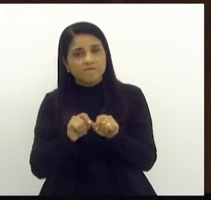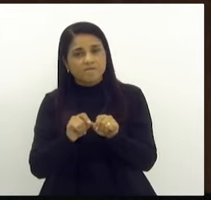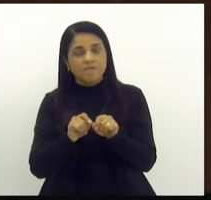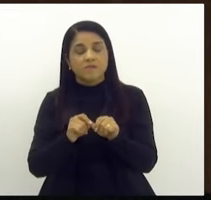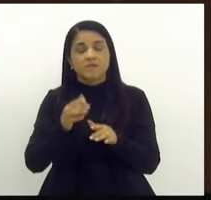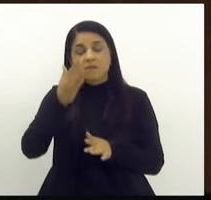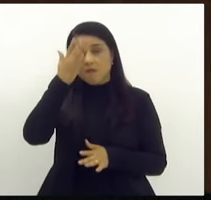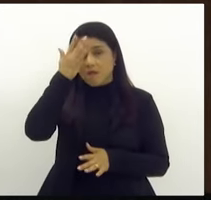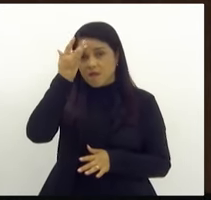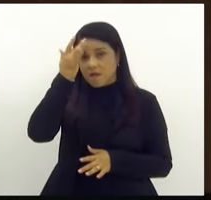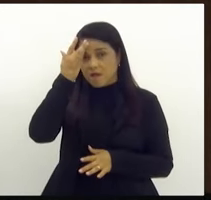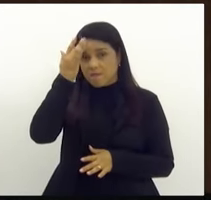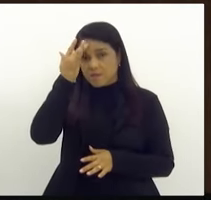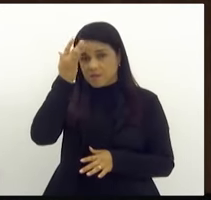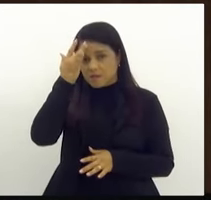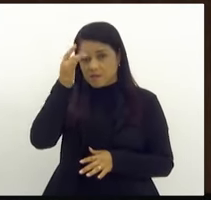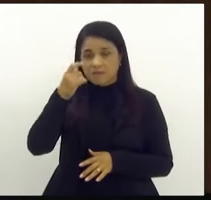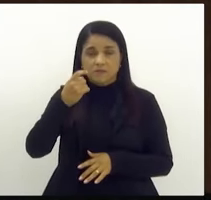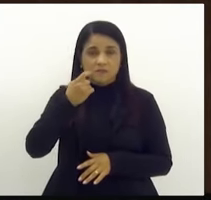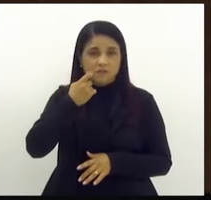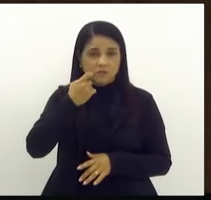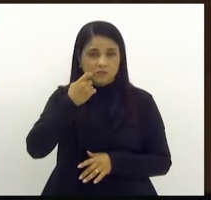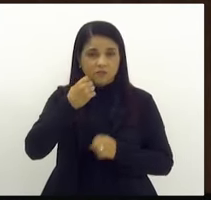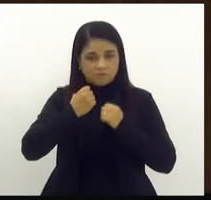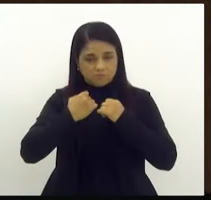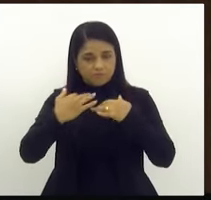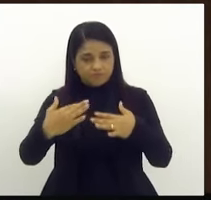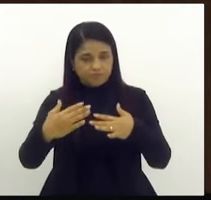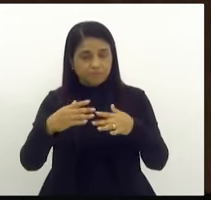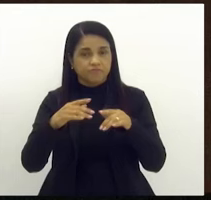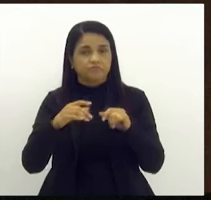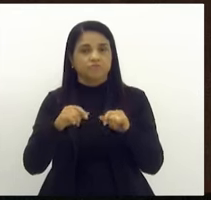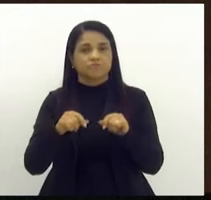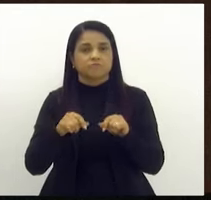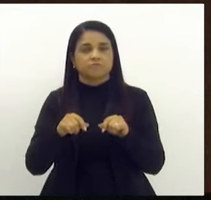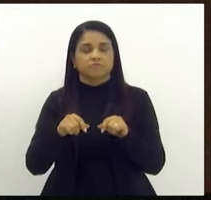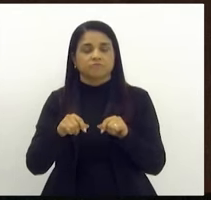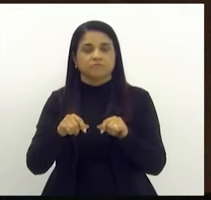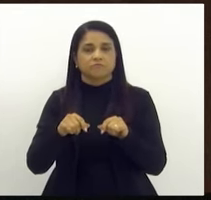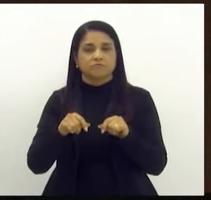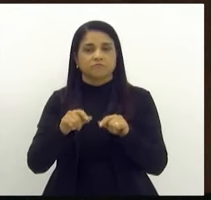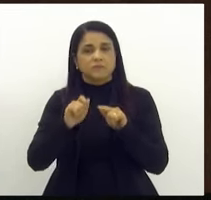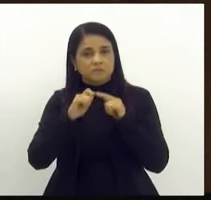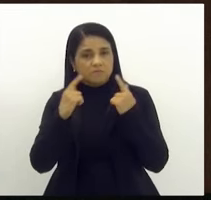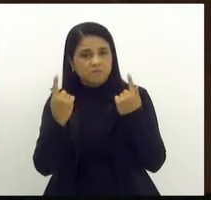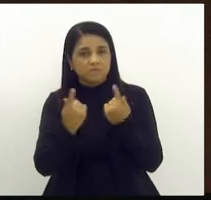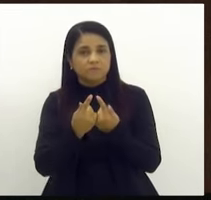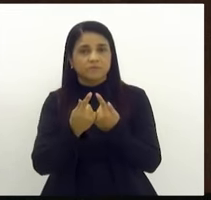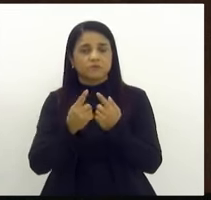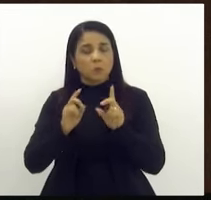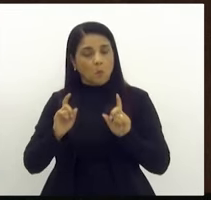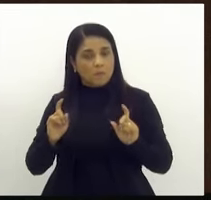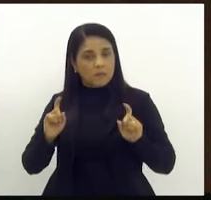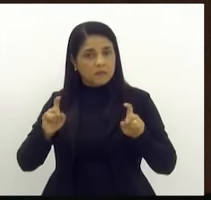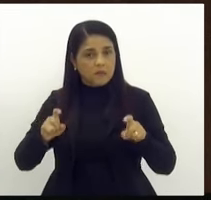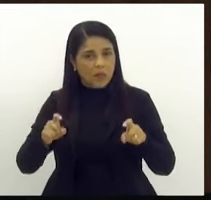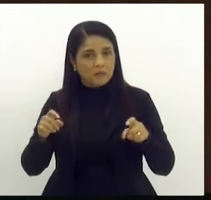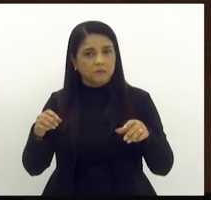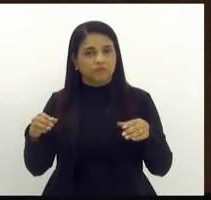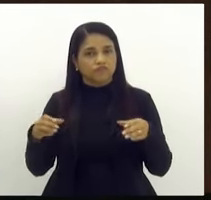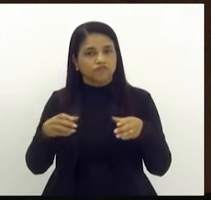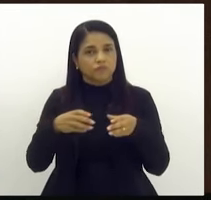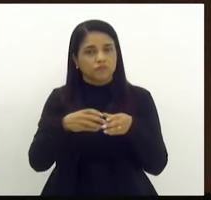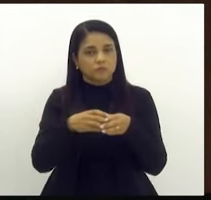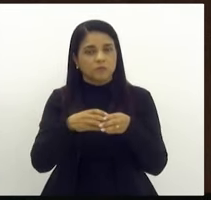amanhã na sexta-feira aqui na Assembleia Legislativa então junto com o nosso mandato com a comissão de